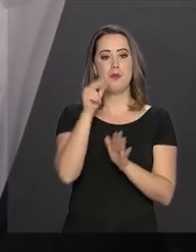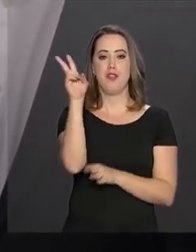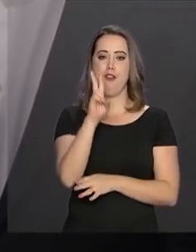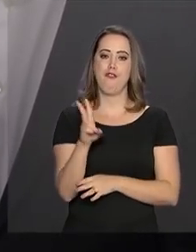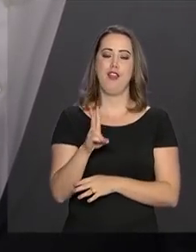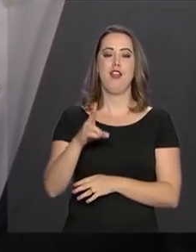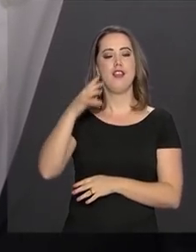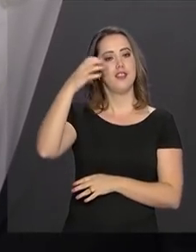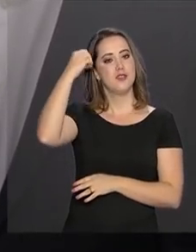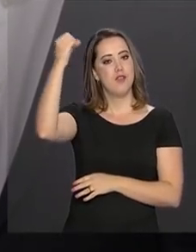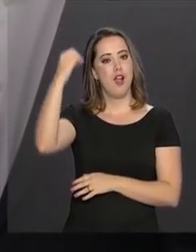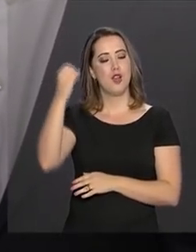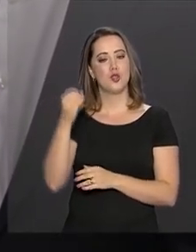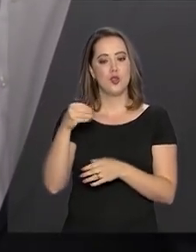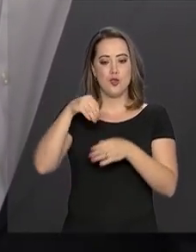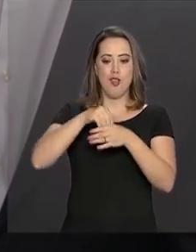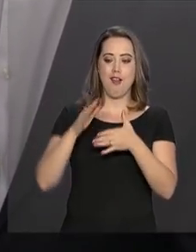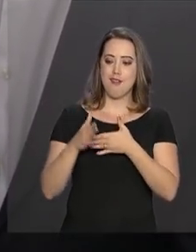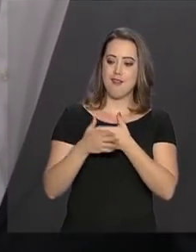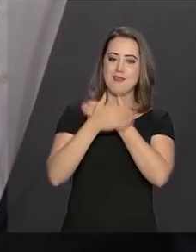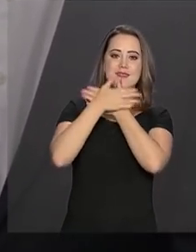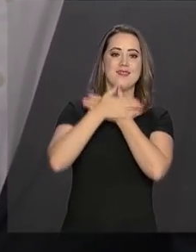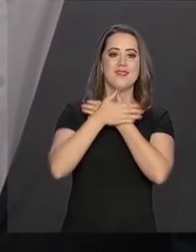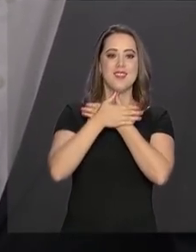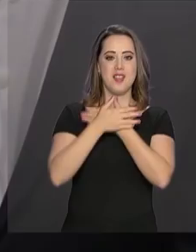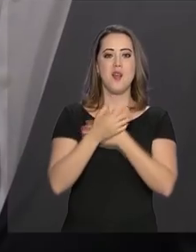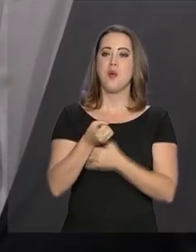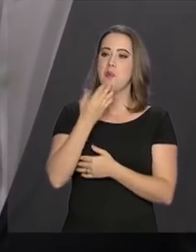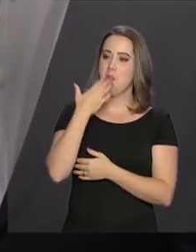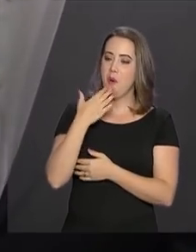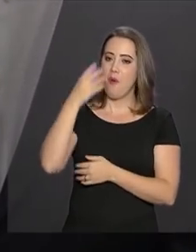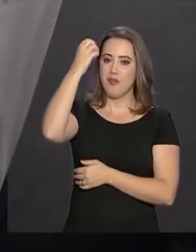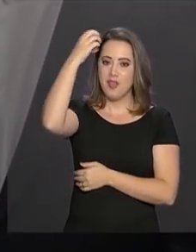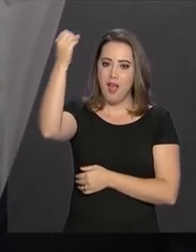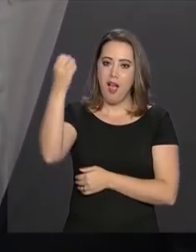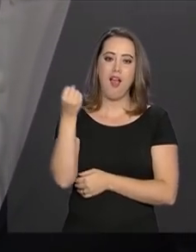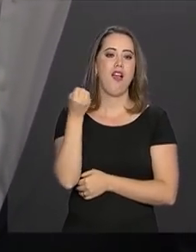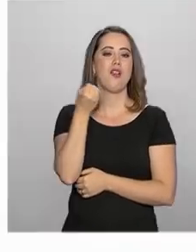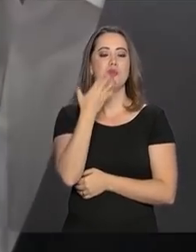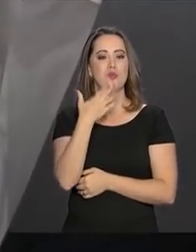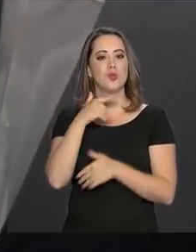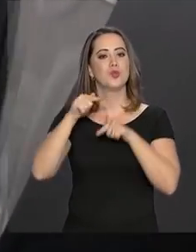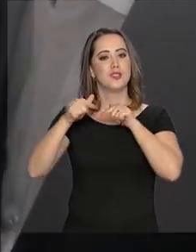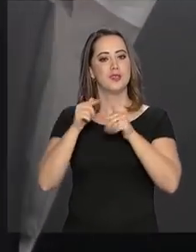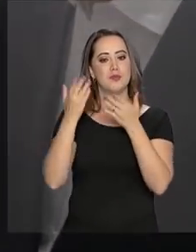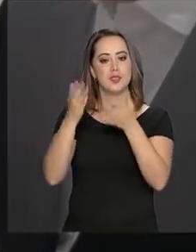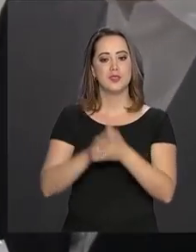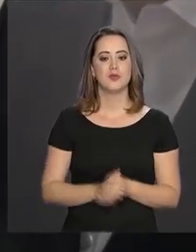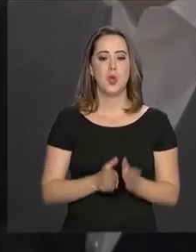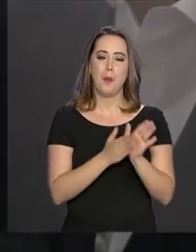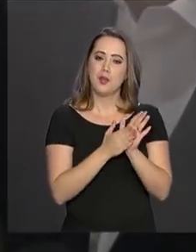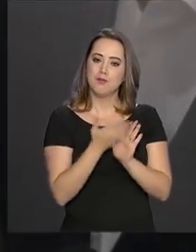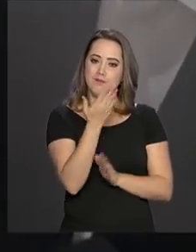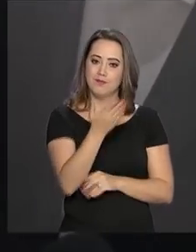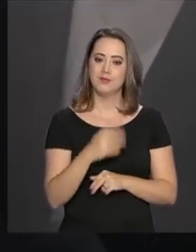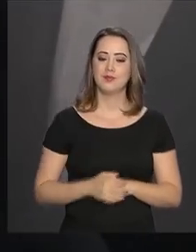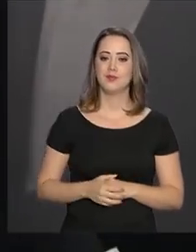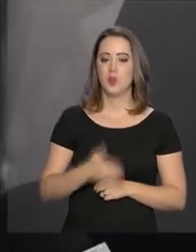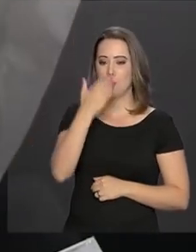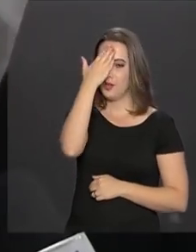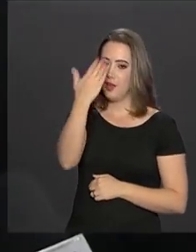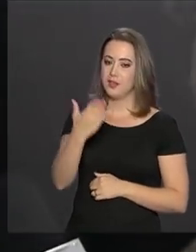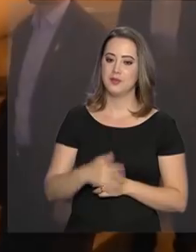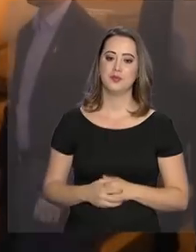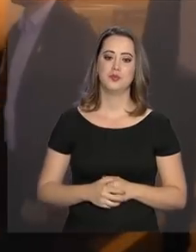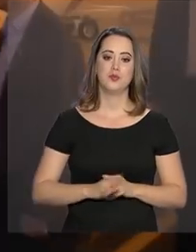nas asas da Força Aérea, com votos de que tenha uma boa viagem, que tenha sucesso na missão. Meus parabéns, comandante. Muito obrigado, presidente.